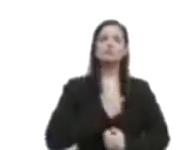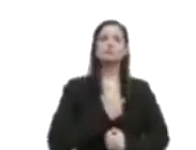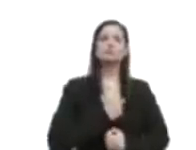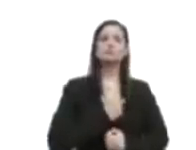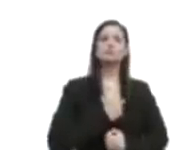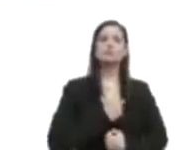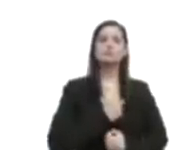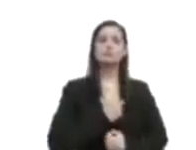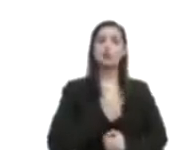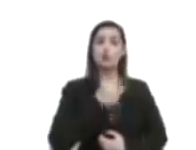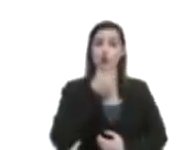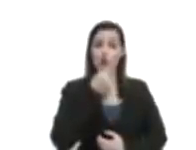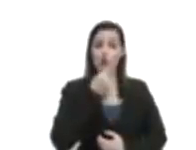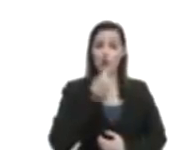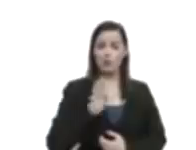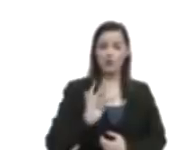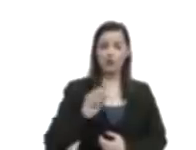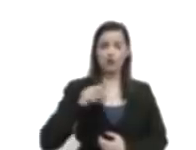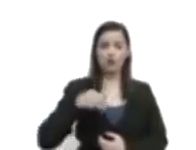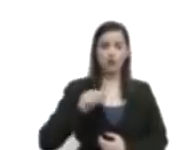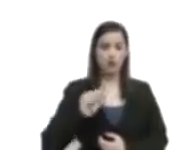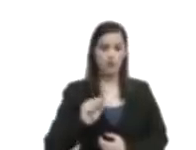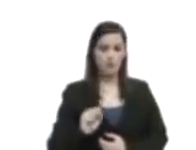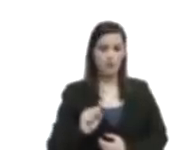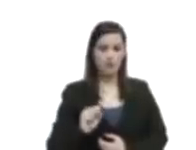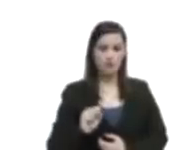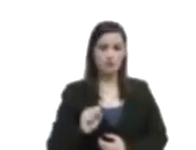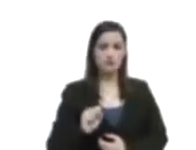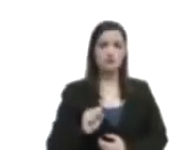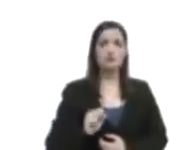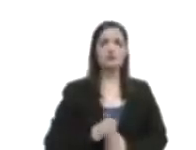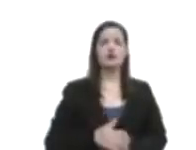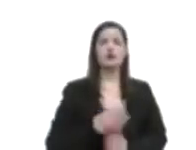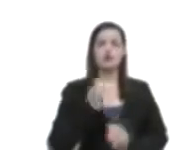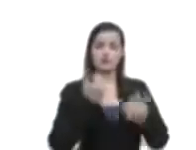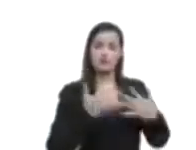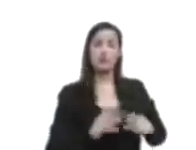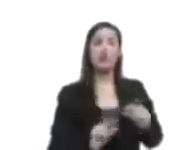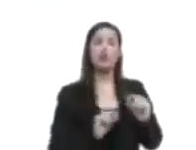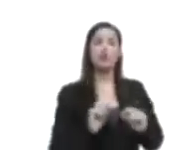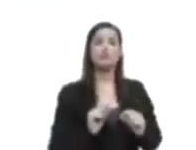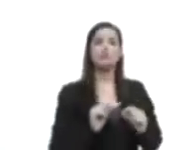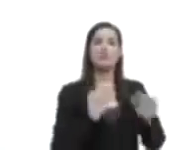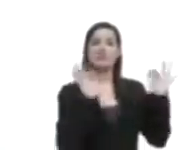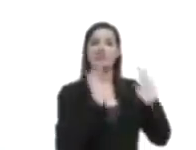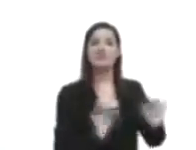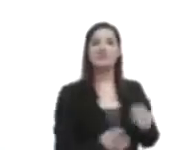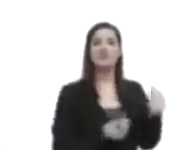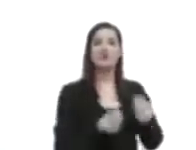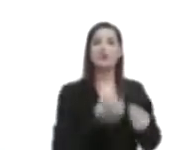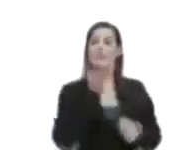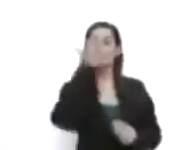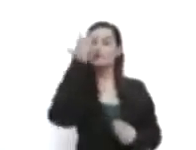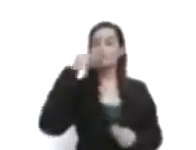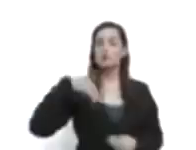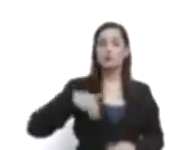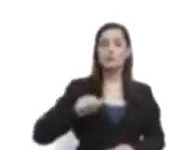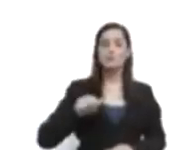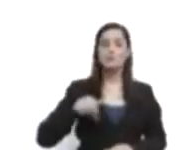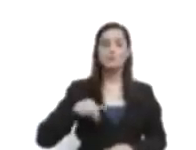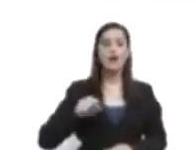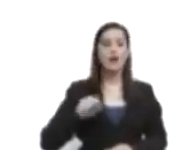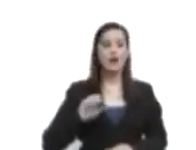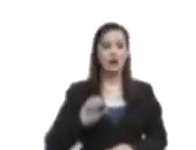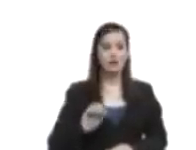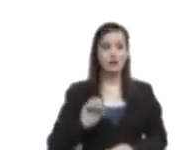Thomas Watson definiu esta bem-aventurança dessa forma: o manso é uma graça por meio da